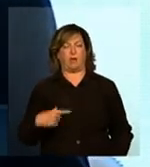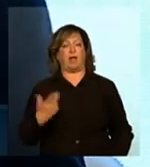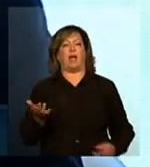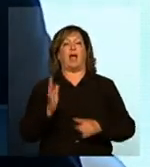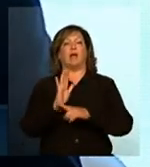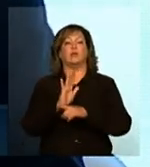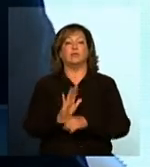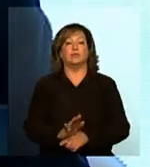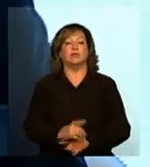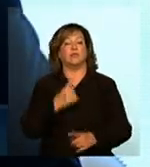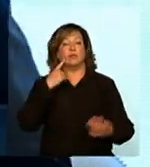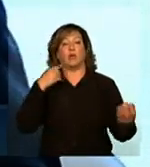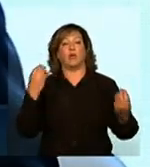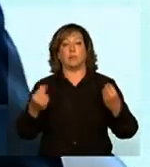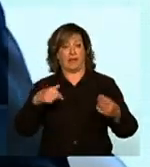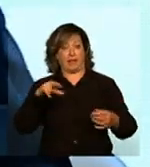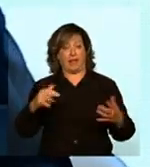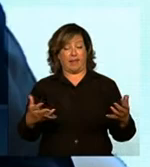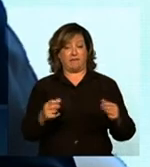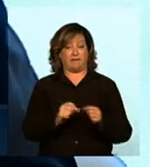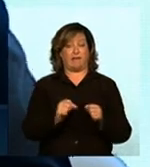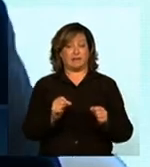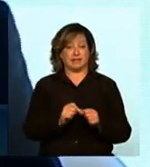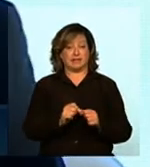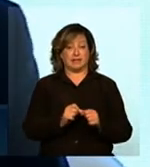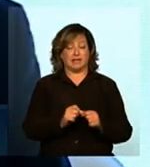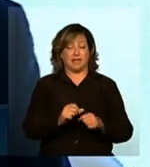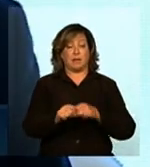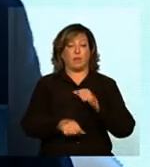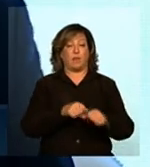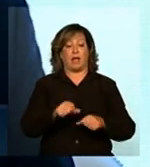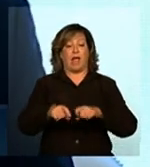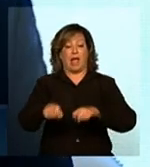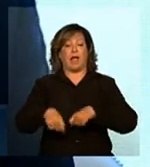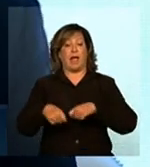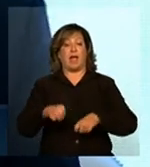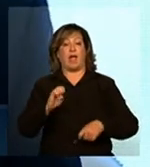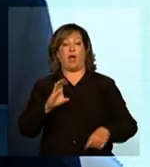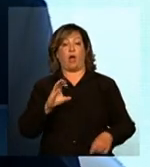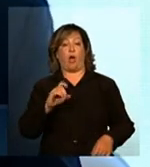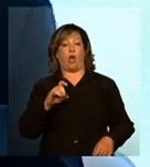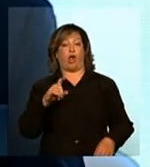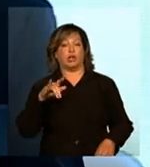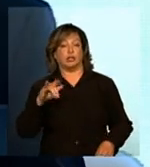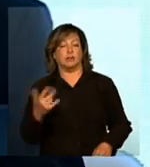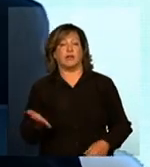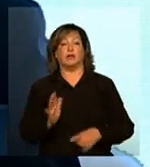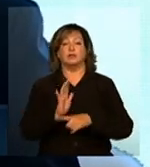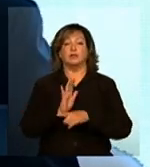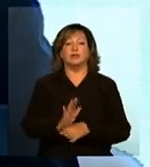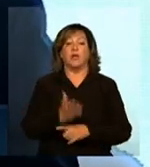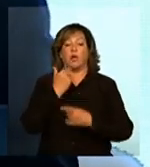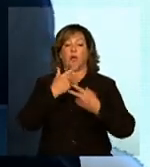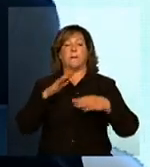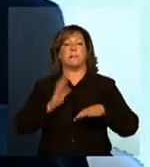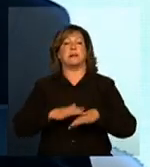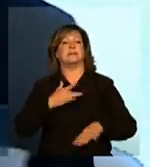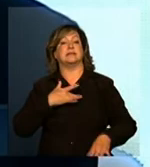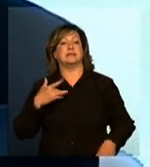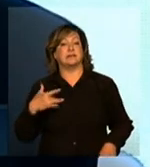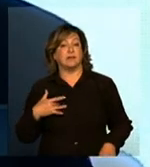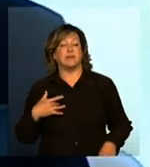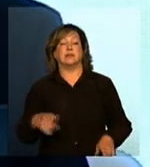Apoiar quem quer fazer a transição agroecológica, apoiar a produção de alimentos mais saudáveis, para